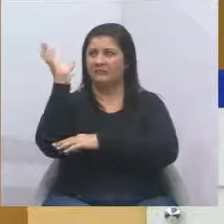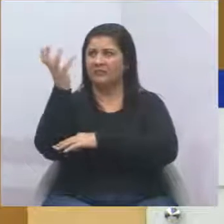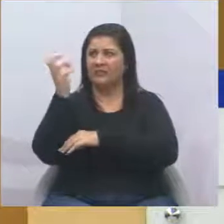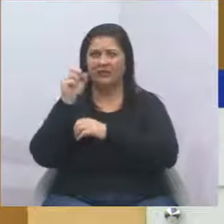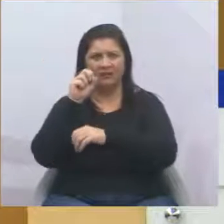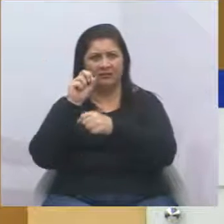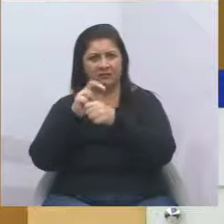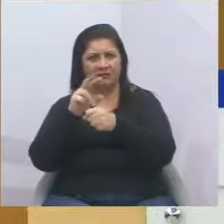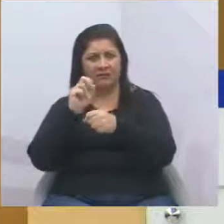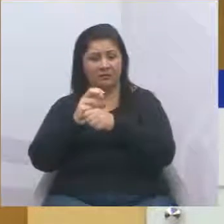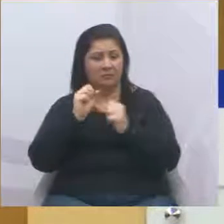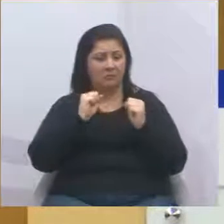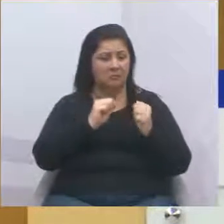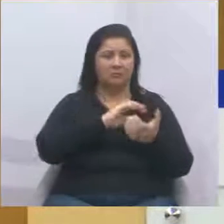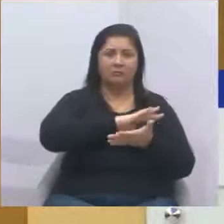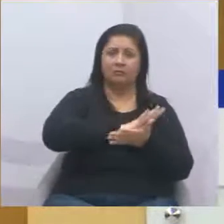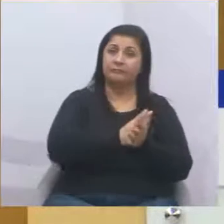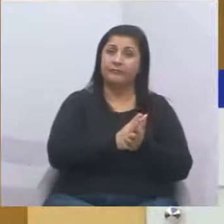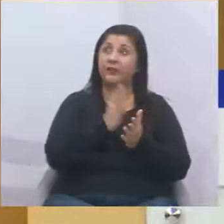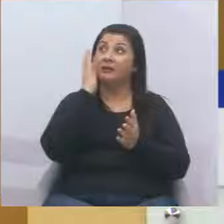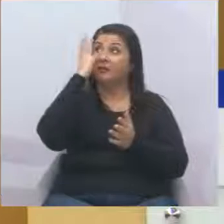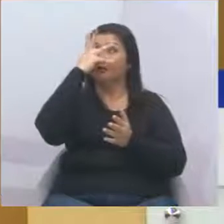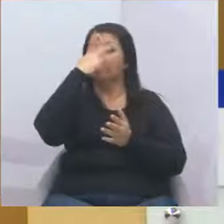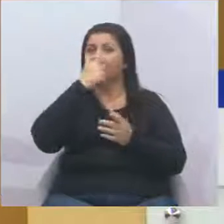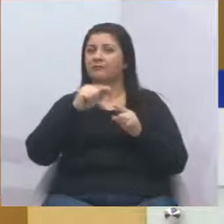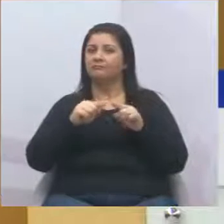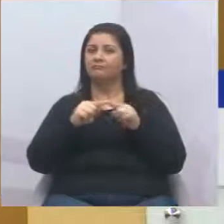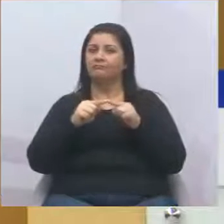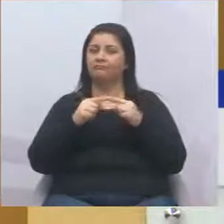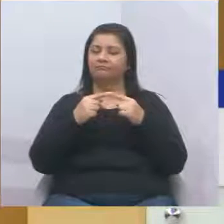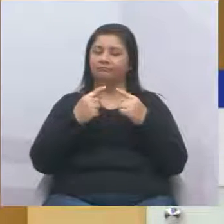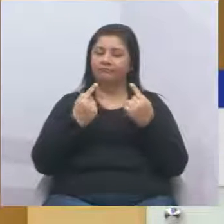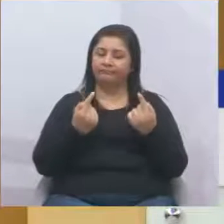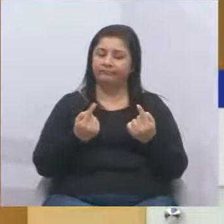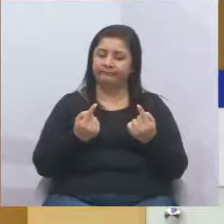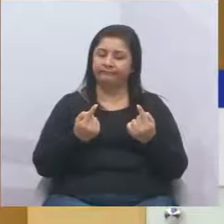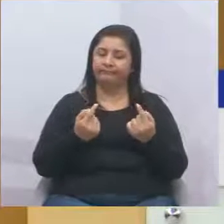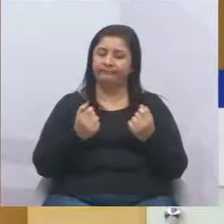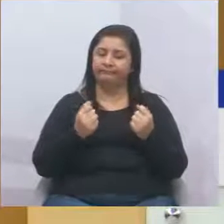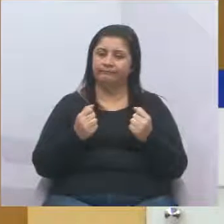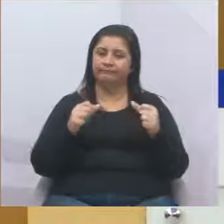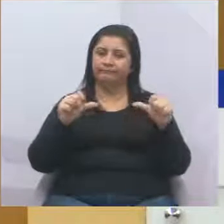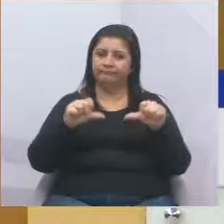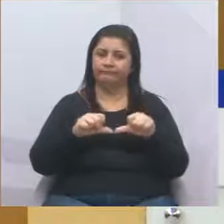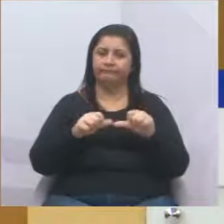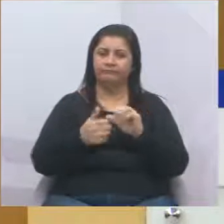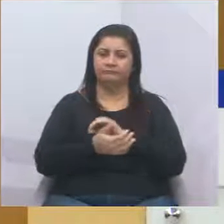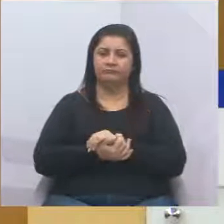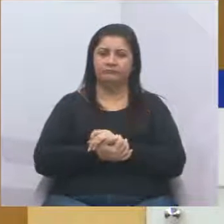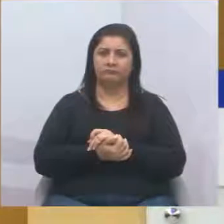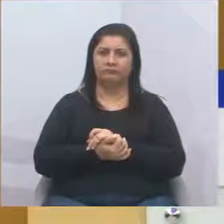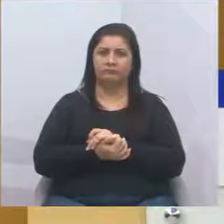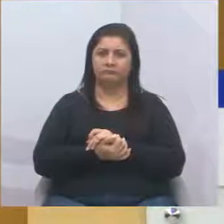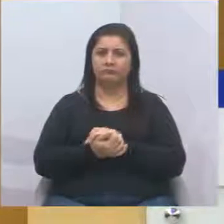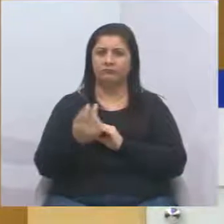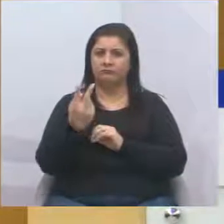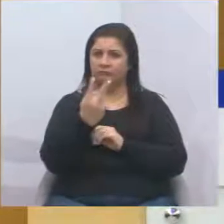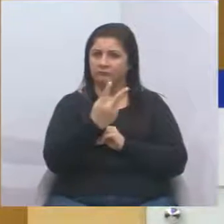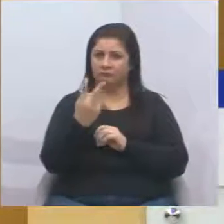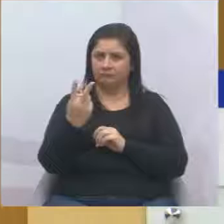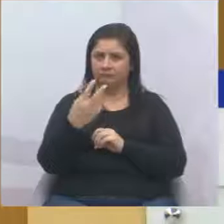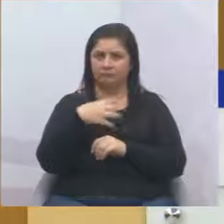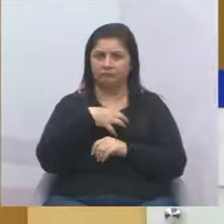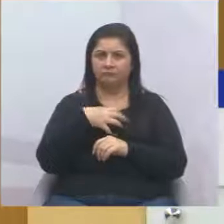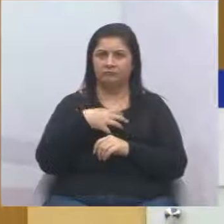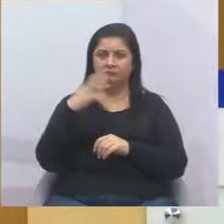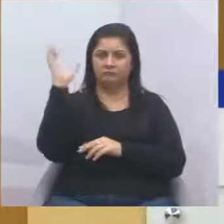uma espécie que, apesar de sua beleza, é intrusa em nossos jardins e parques, assim como a leucena, que é uma árvore invasora que se